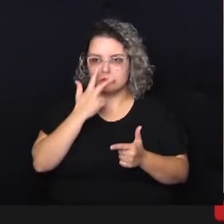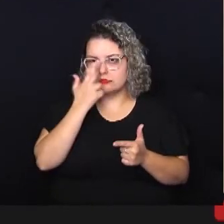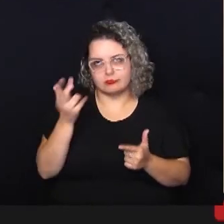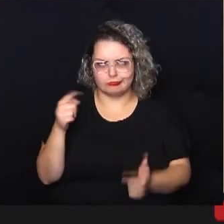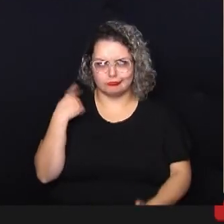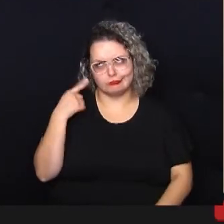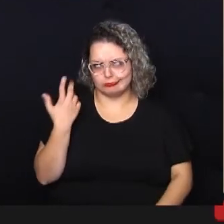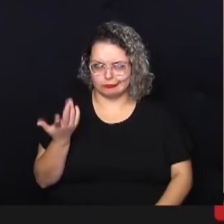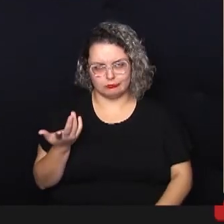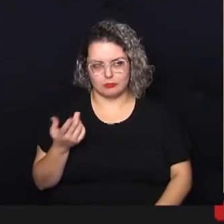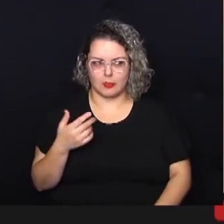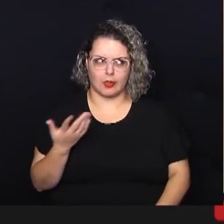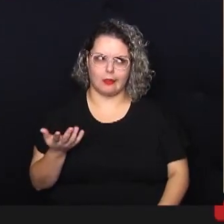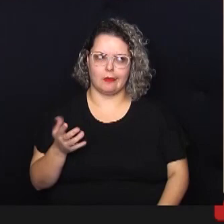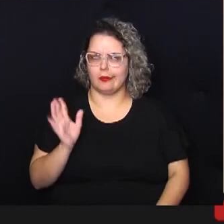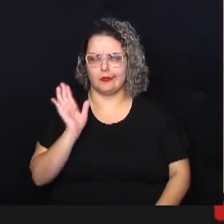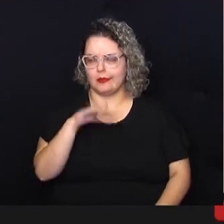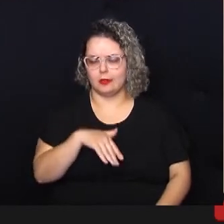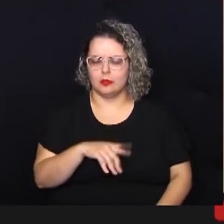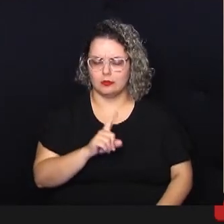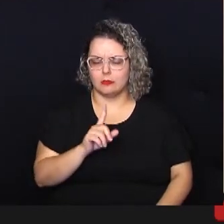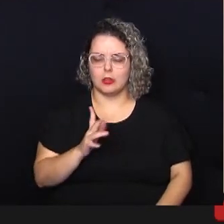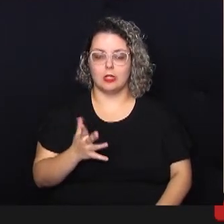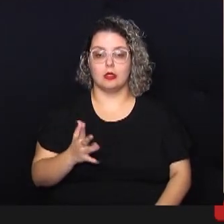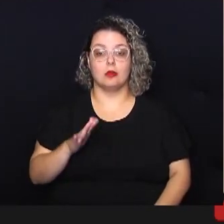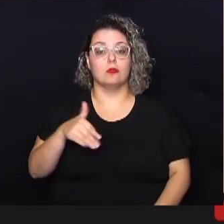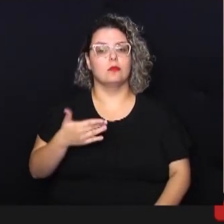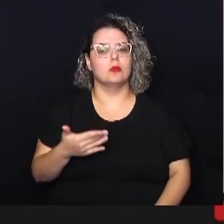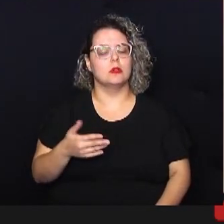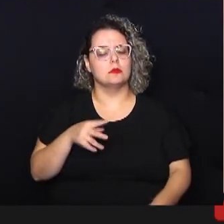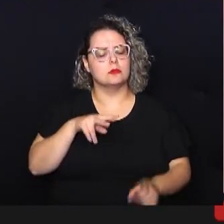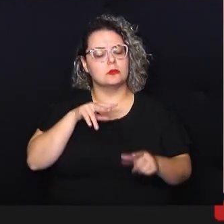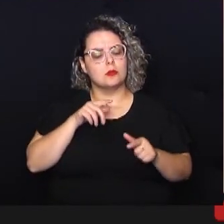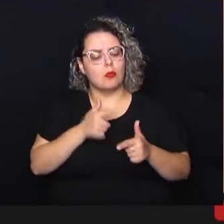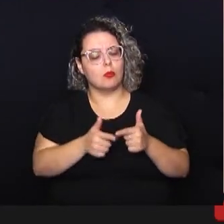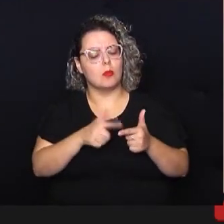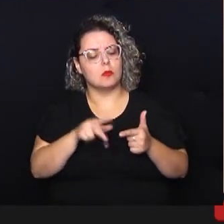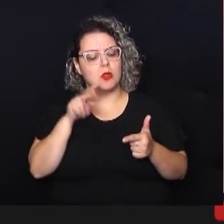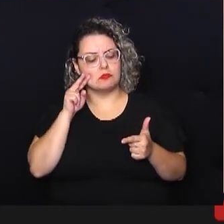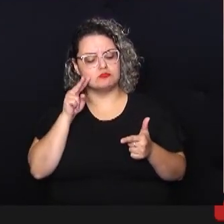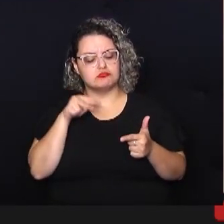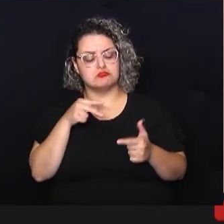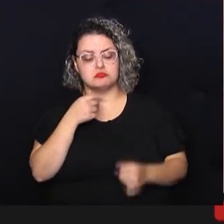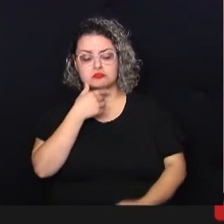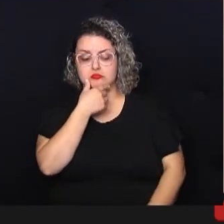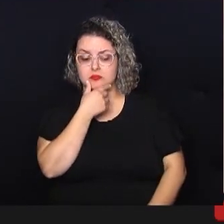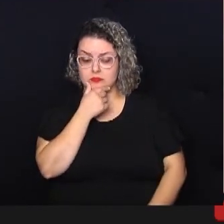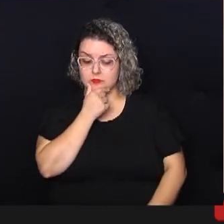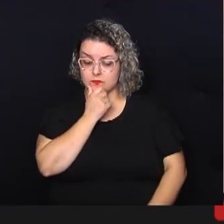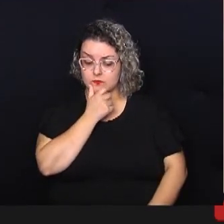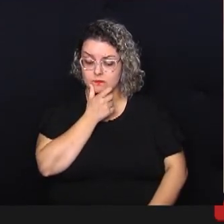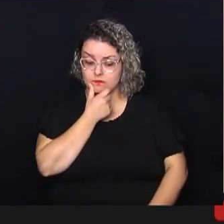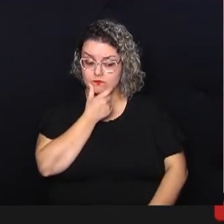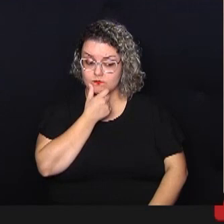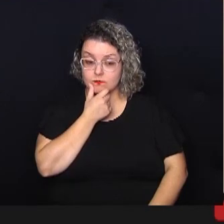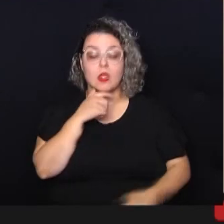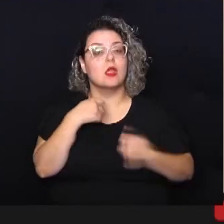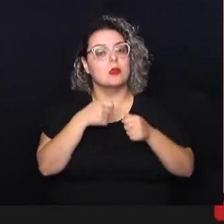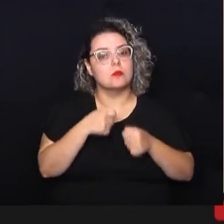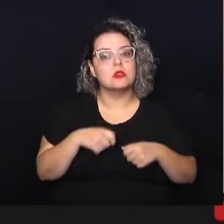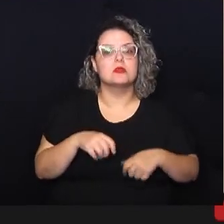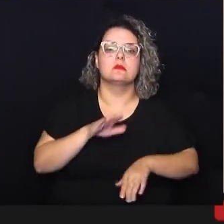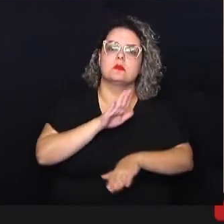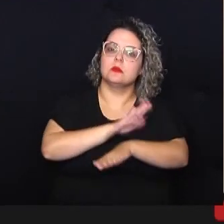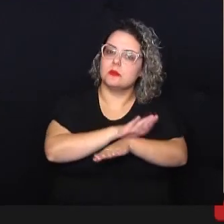parece exagero, parece que não é isso. Mas quando a gente começa a olhar, a gente realmente se preocupa e a gente quer fazer algo para ajudar, né?